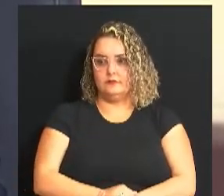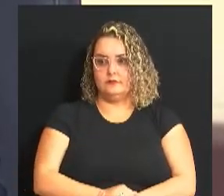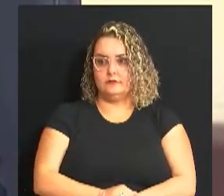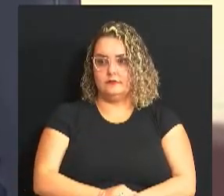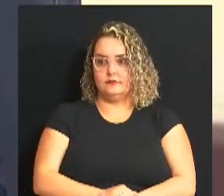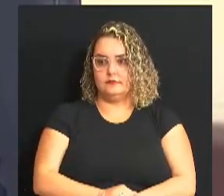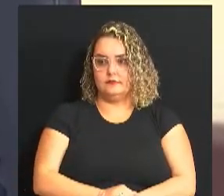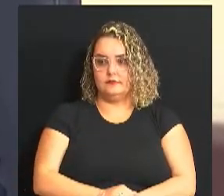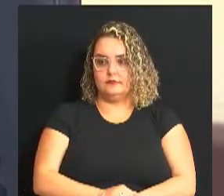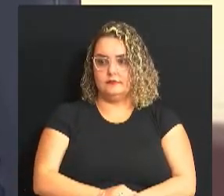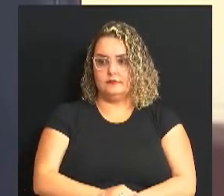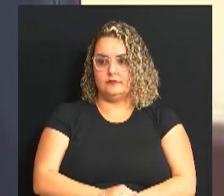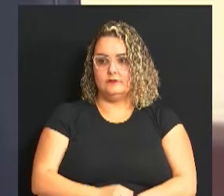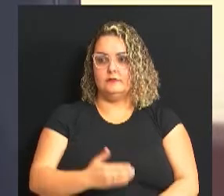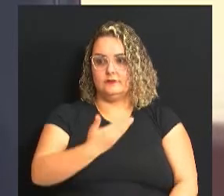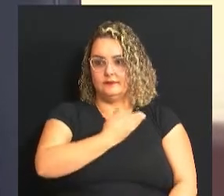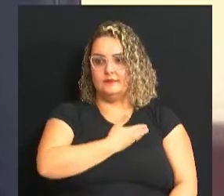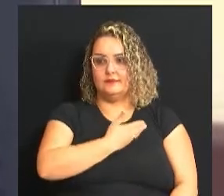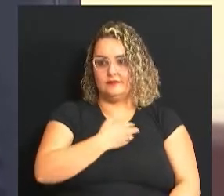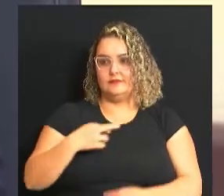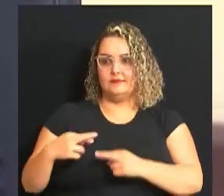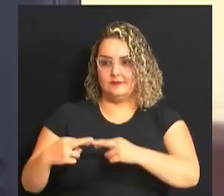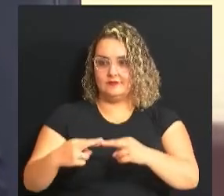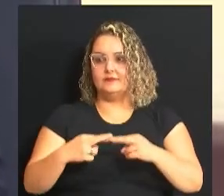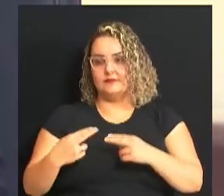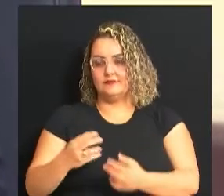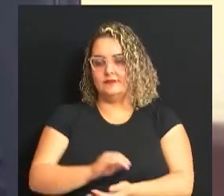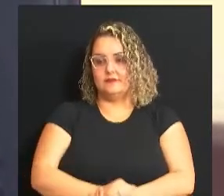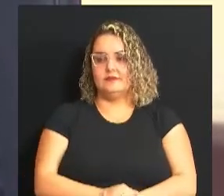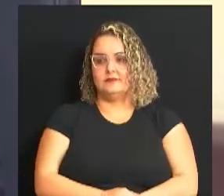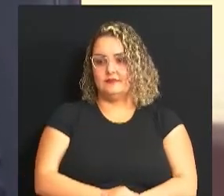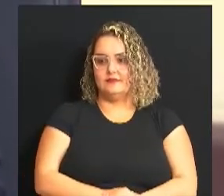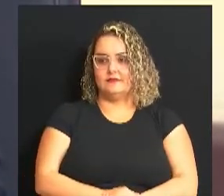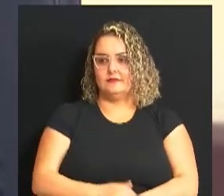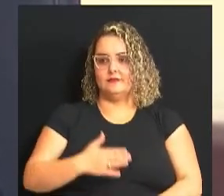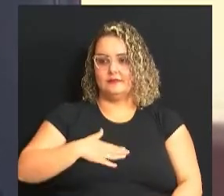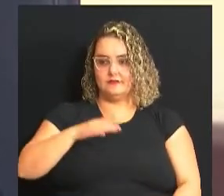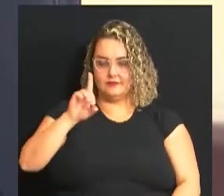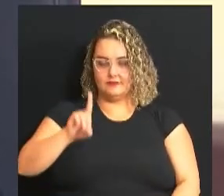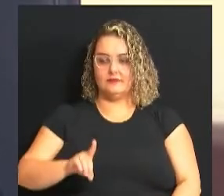de uma grande colega da rede, né, que foi minha diretora.